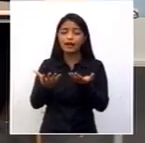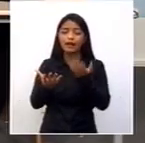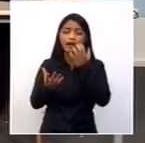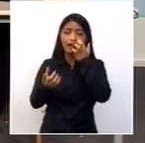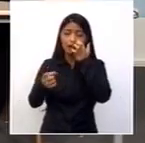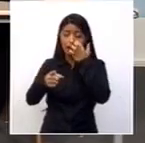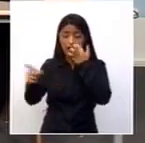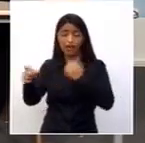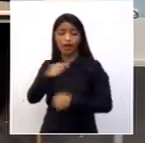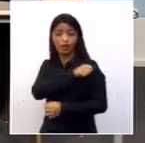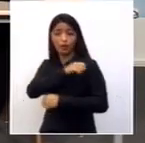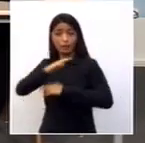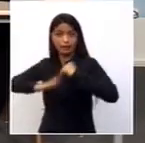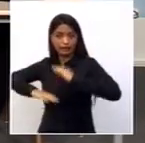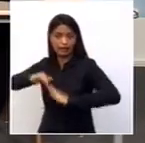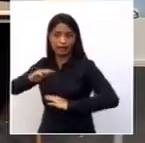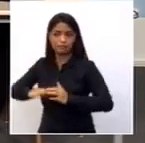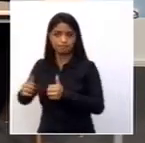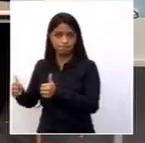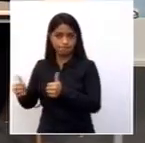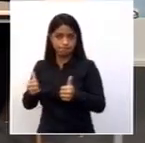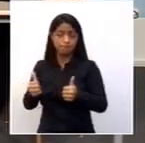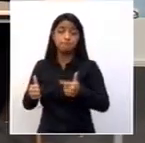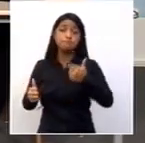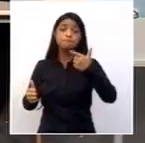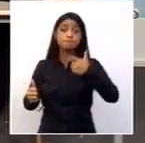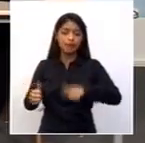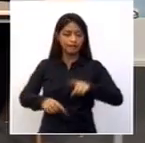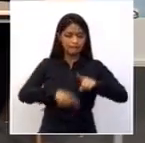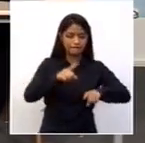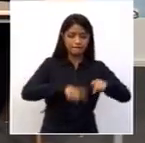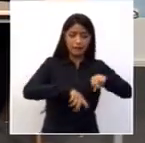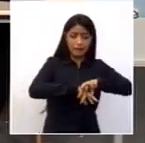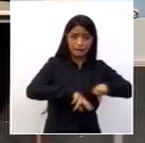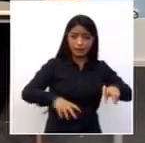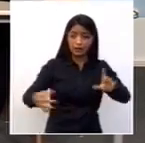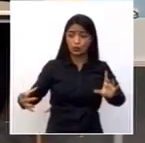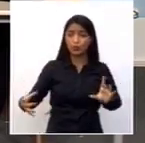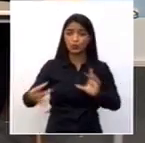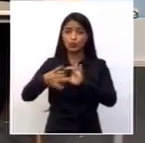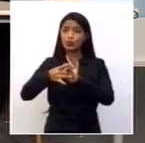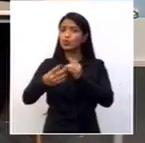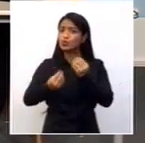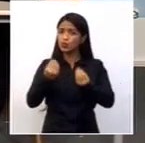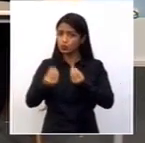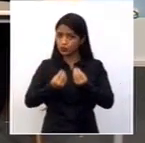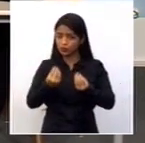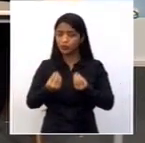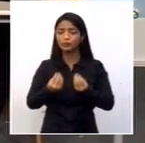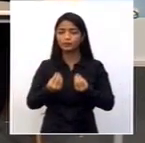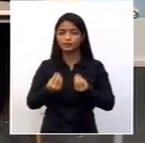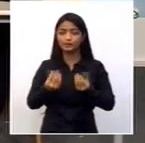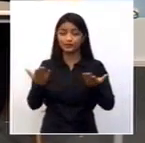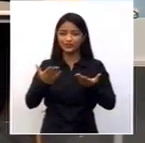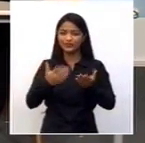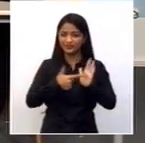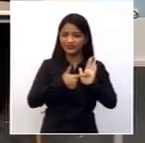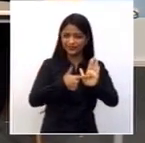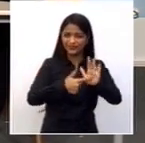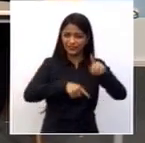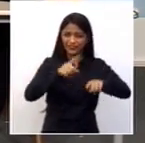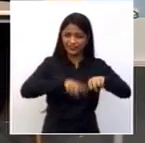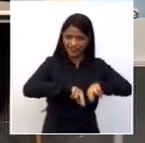da habilidade aos instrumentos e ferramentas que foram comentados durante a nossa formação de